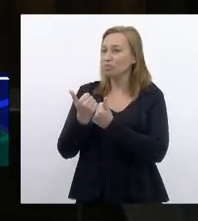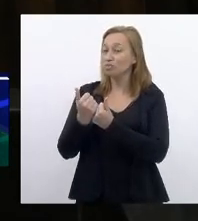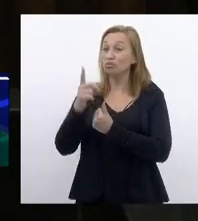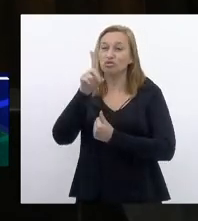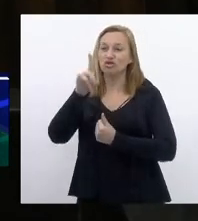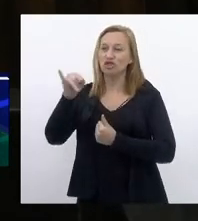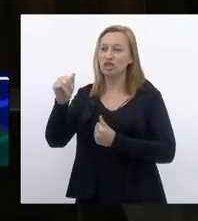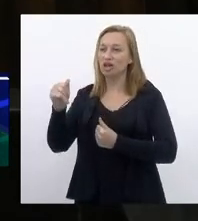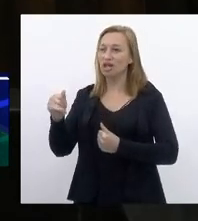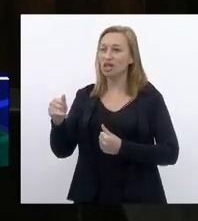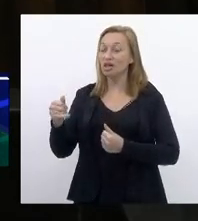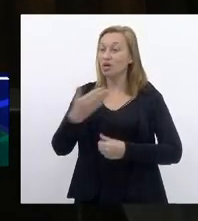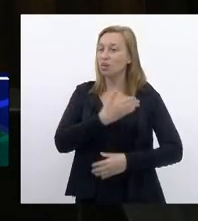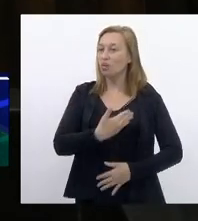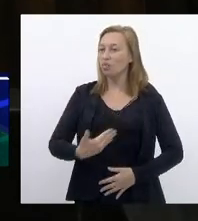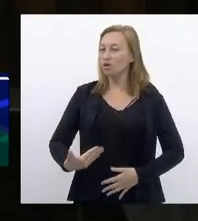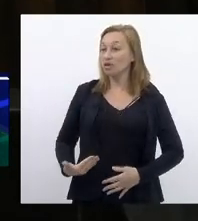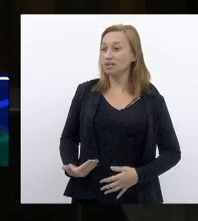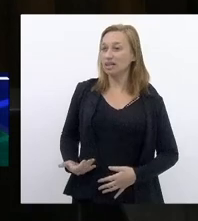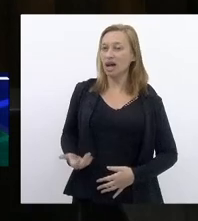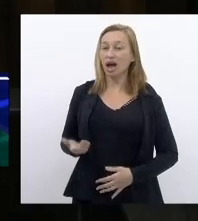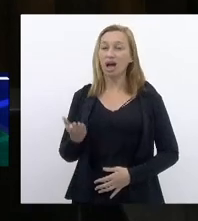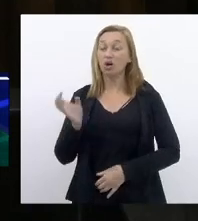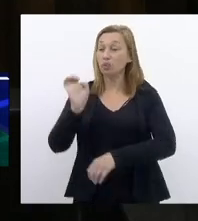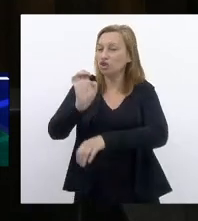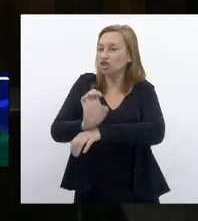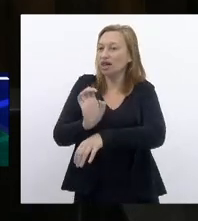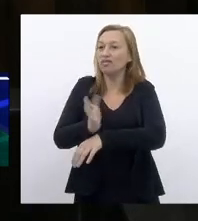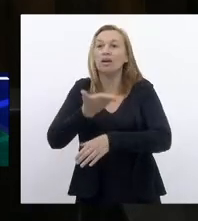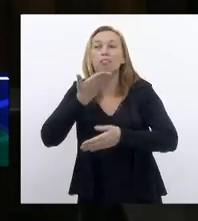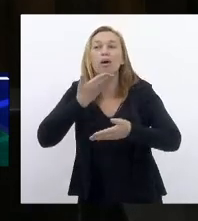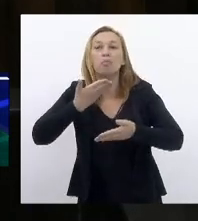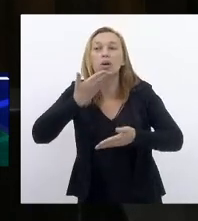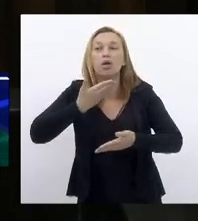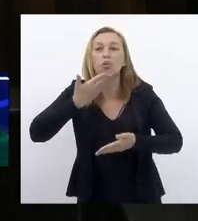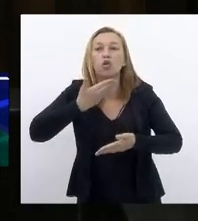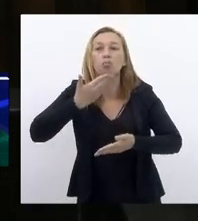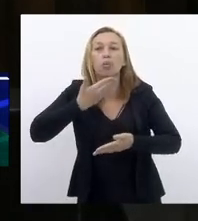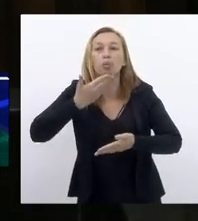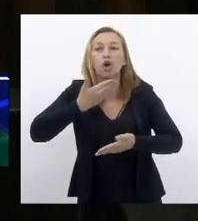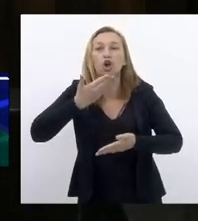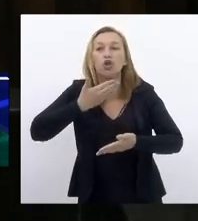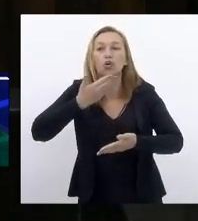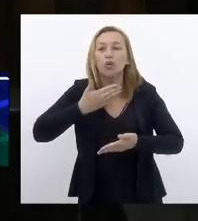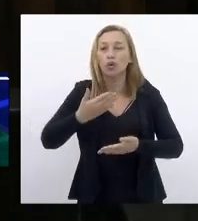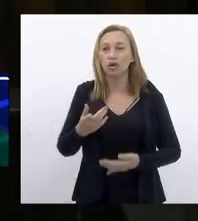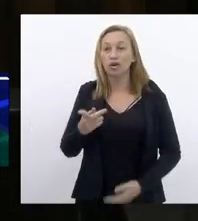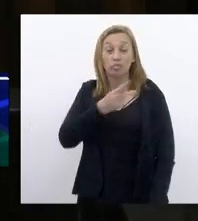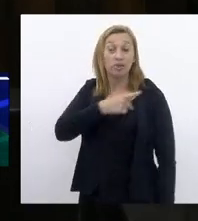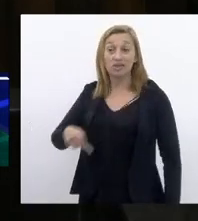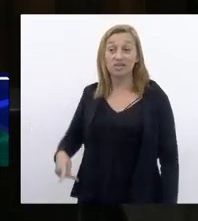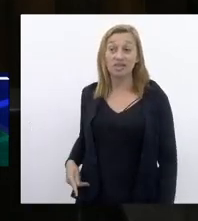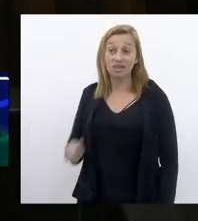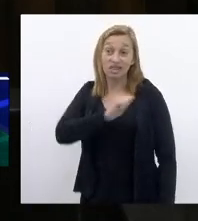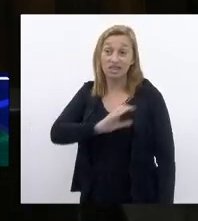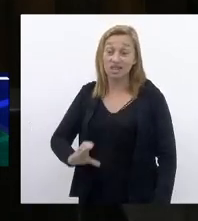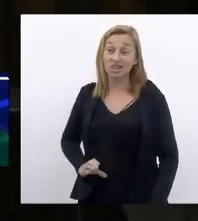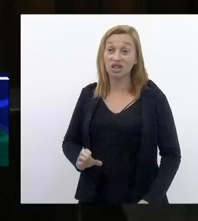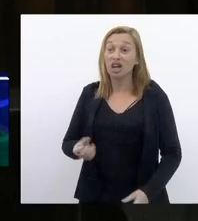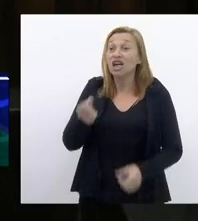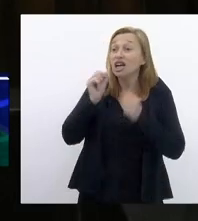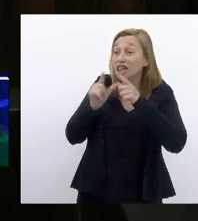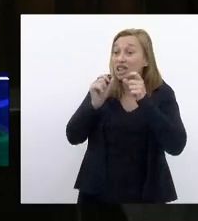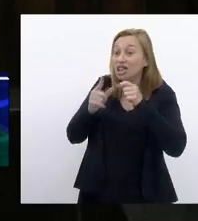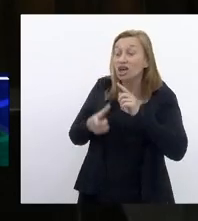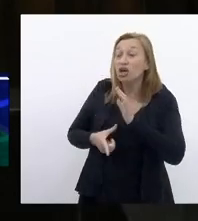Estado, vive bajulando o presidente André Siciliano, ou seja, esquecendo as críticas que até ontem